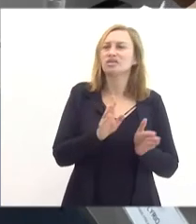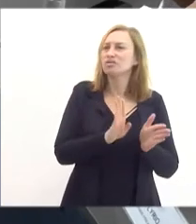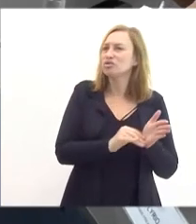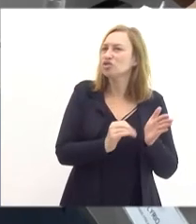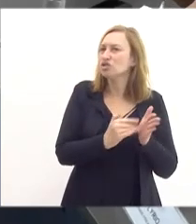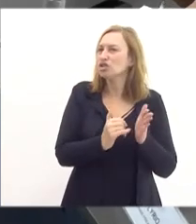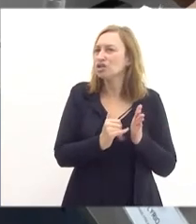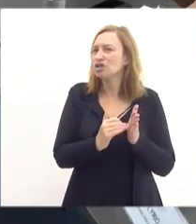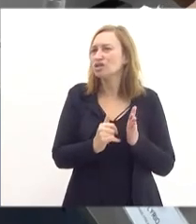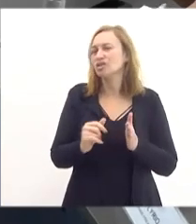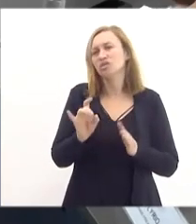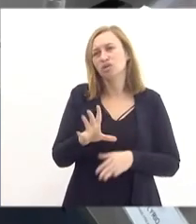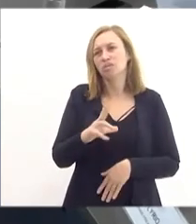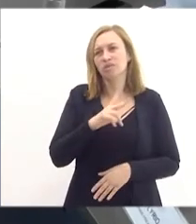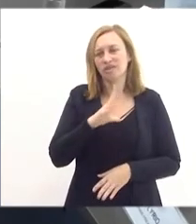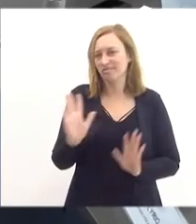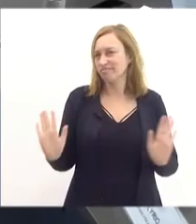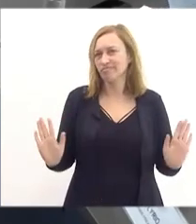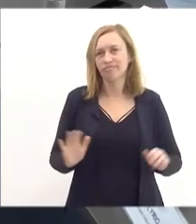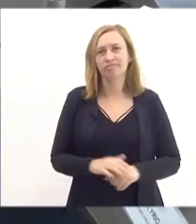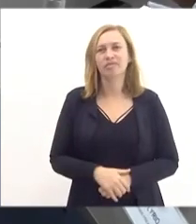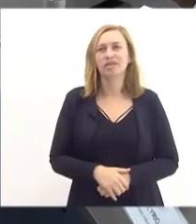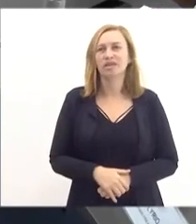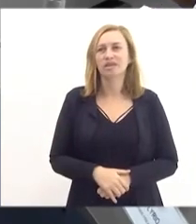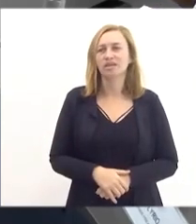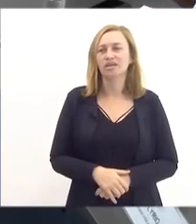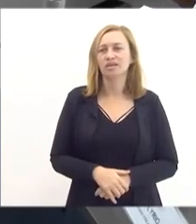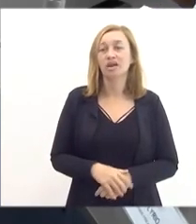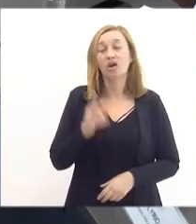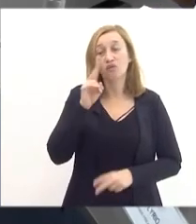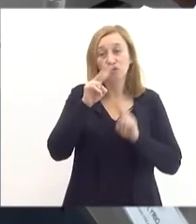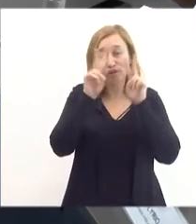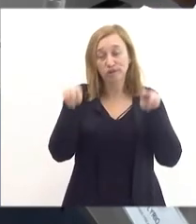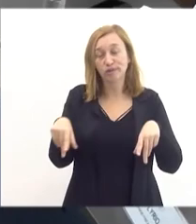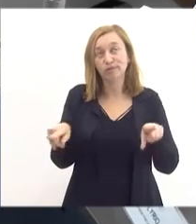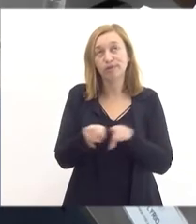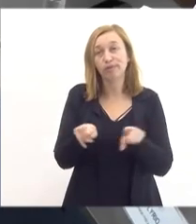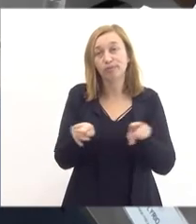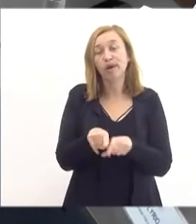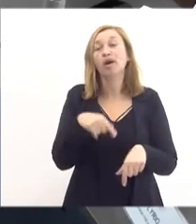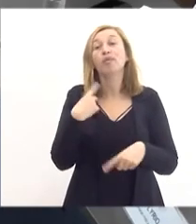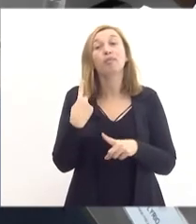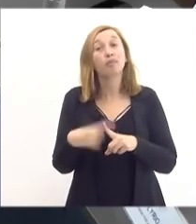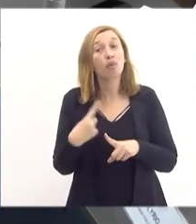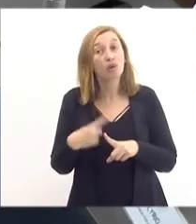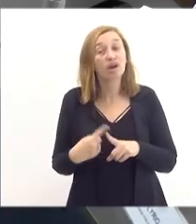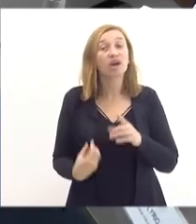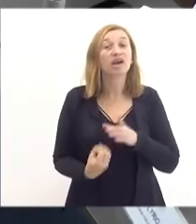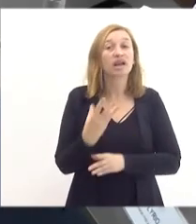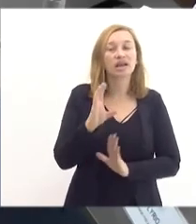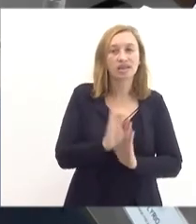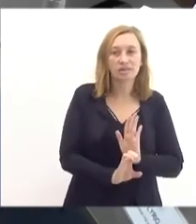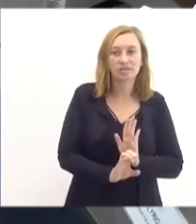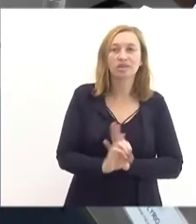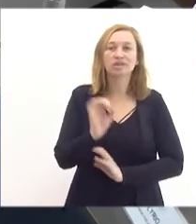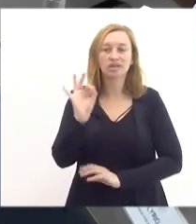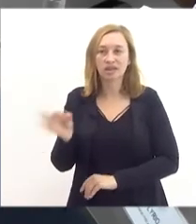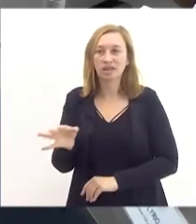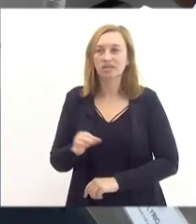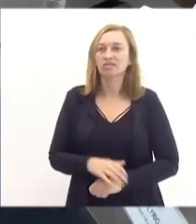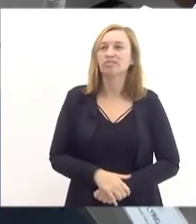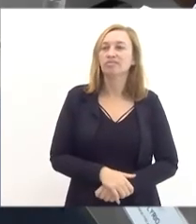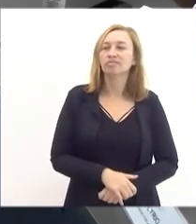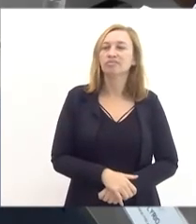parceria público-privada. Sim. Tem que ter a visão também de por que foi a emenda. Certo.